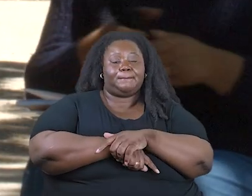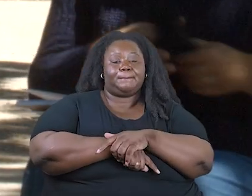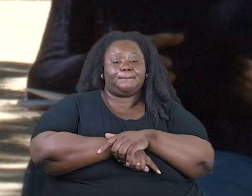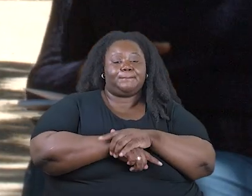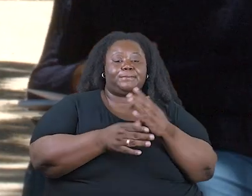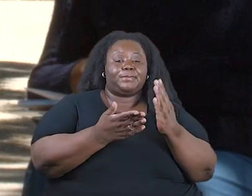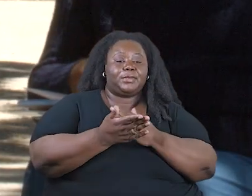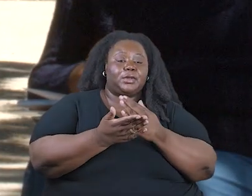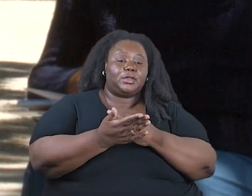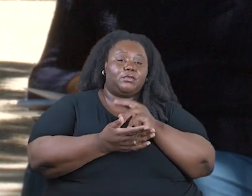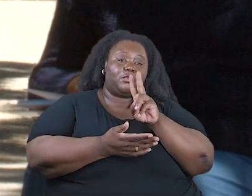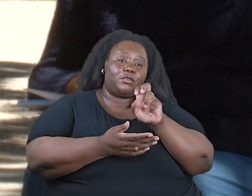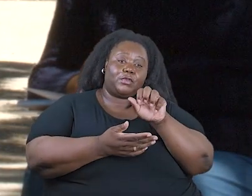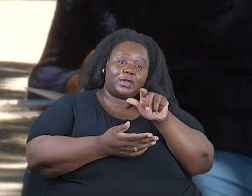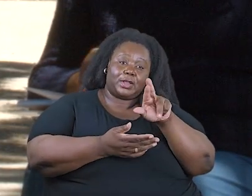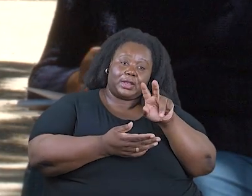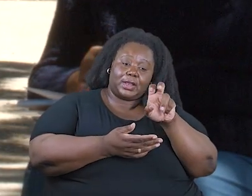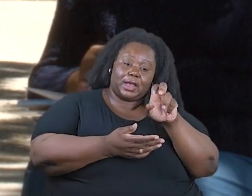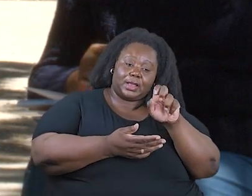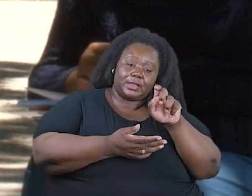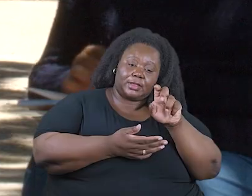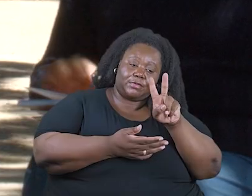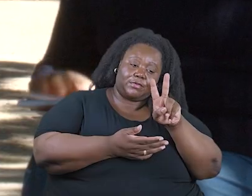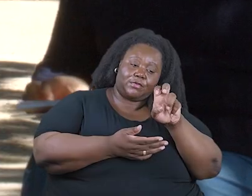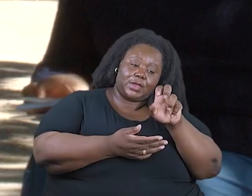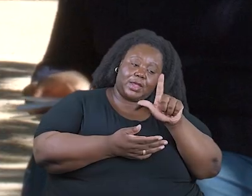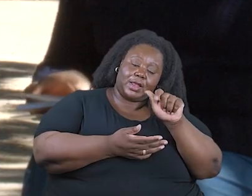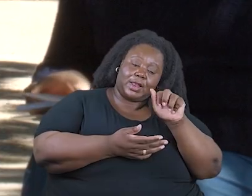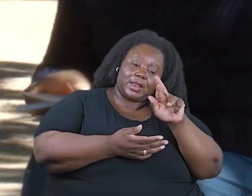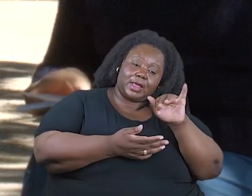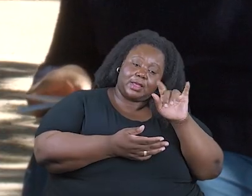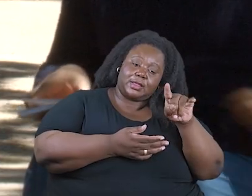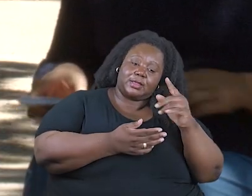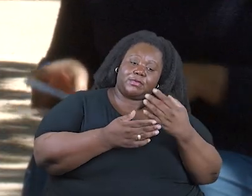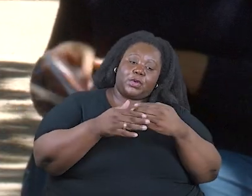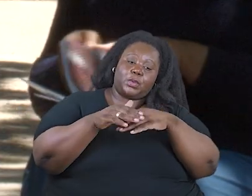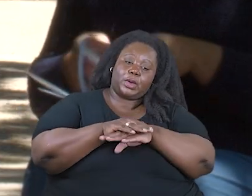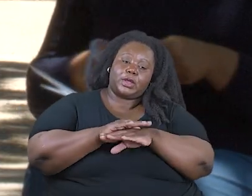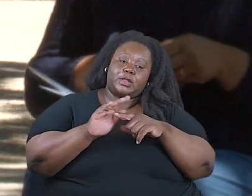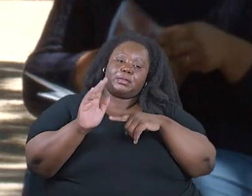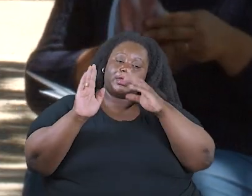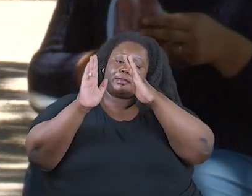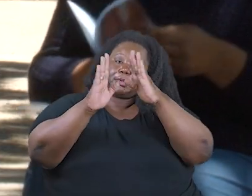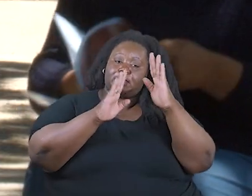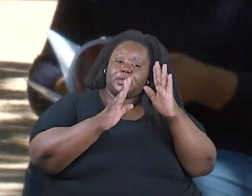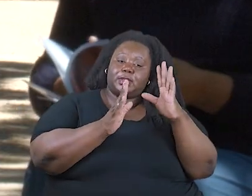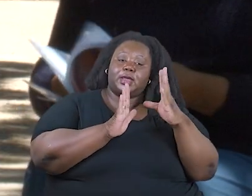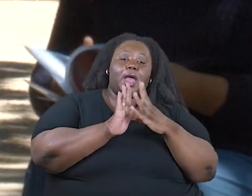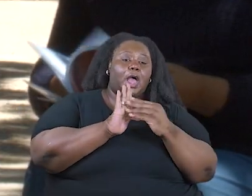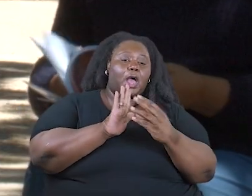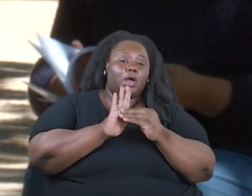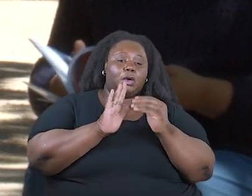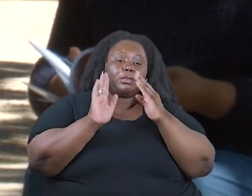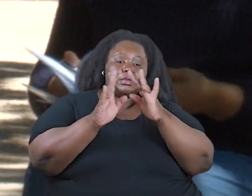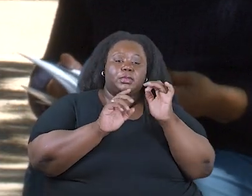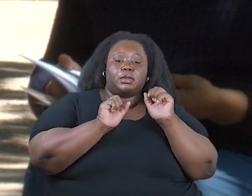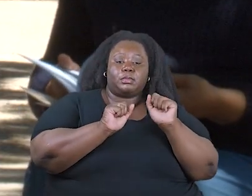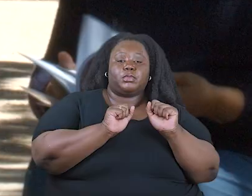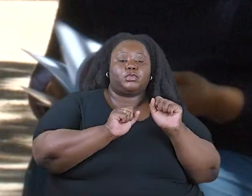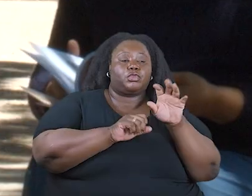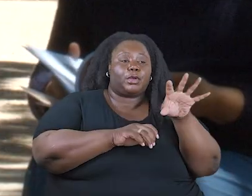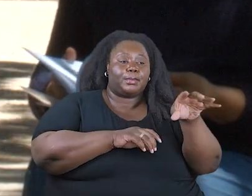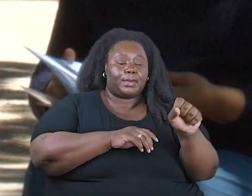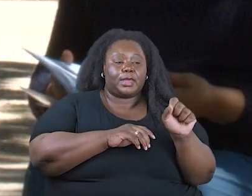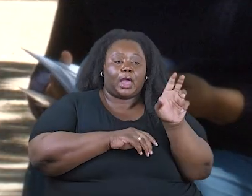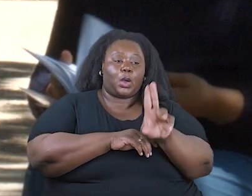livro Velázquez. Estava na reserva técnica, mas tinha uma outra cópia na biblioteca. A cópia da biblioteca eu podia